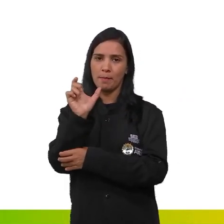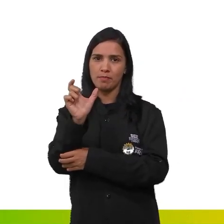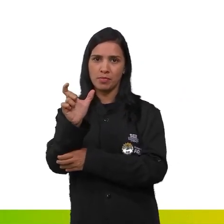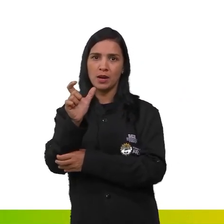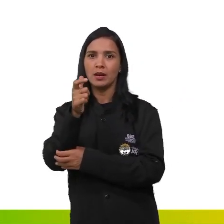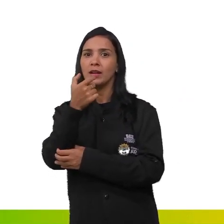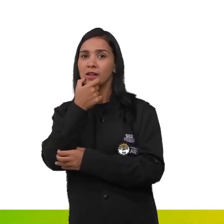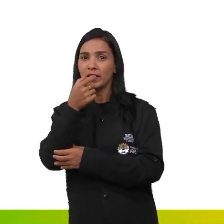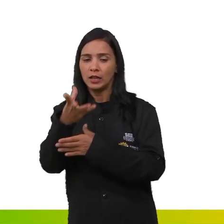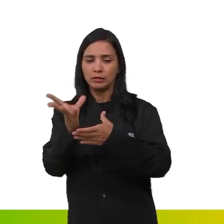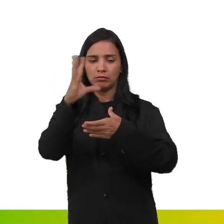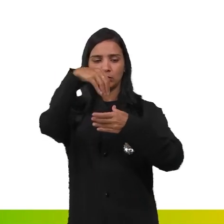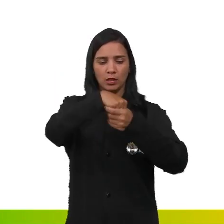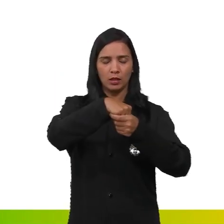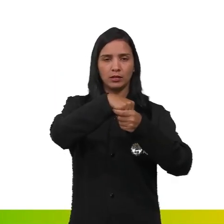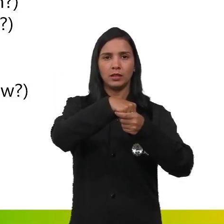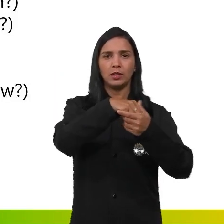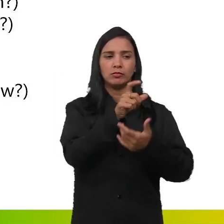ok?